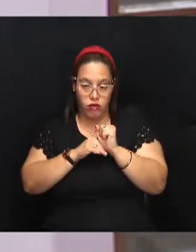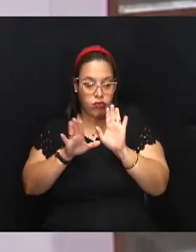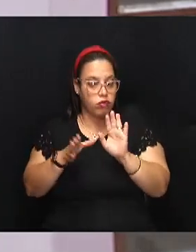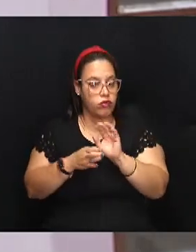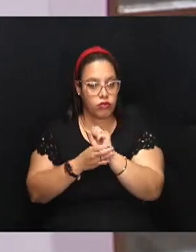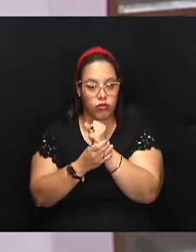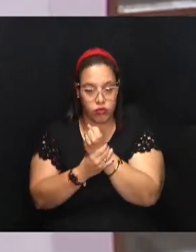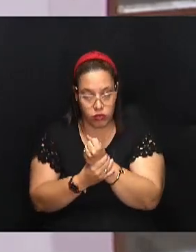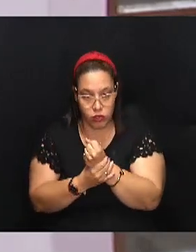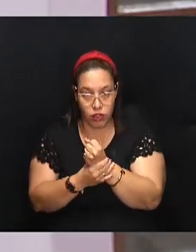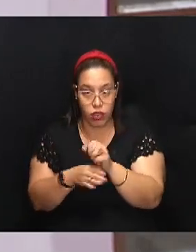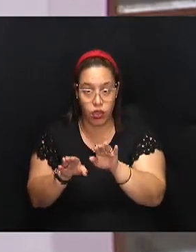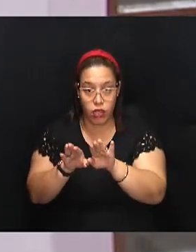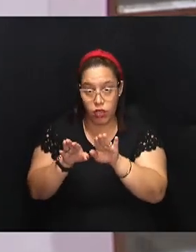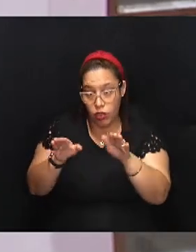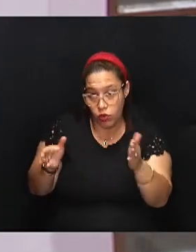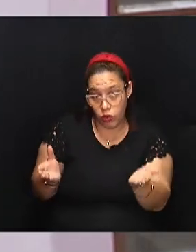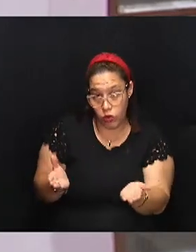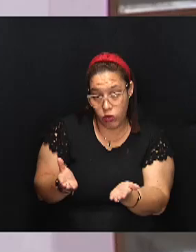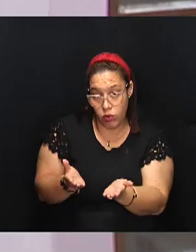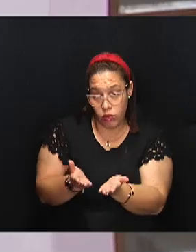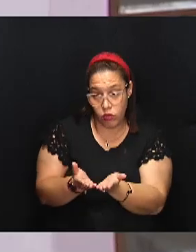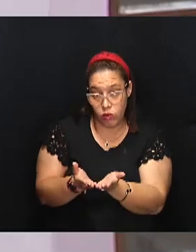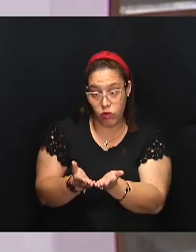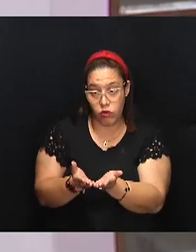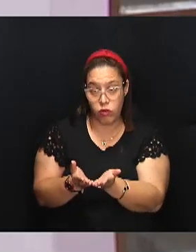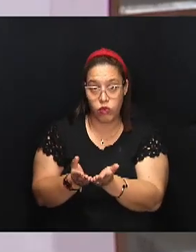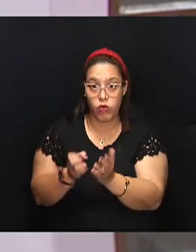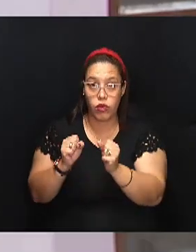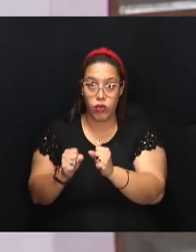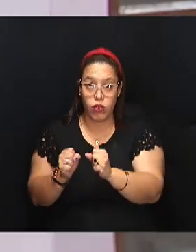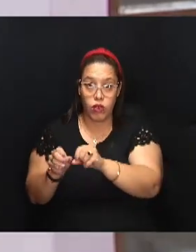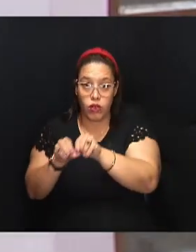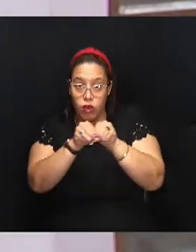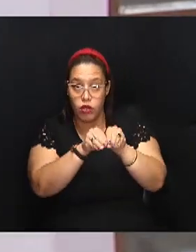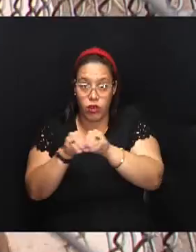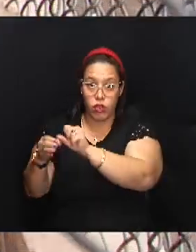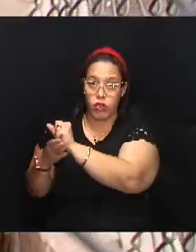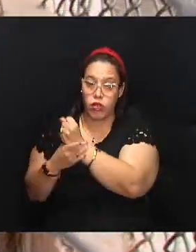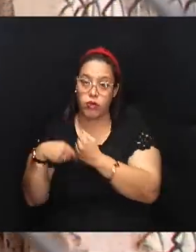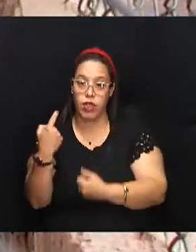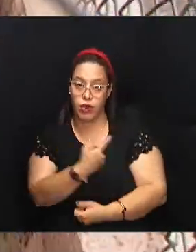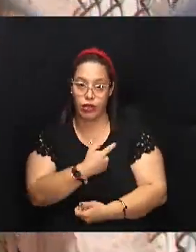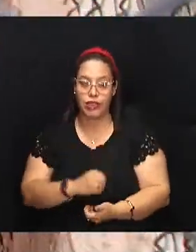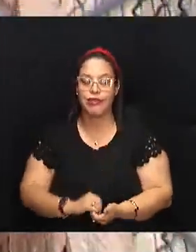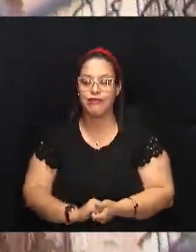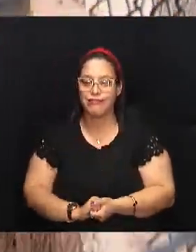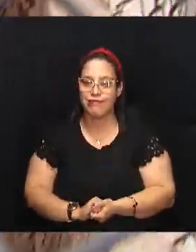animal, preservar ele numa caixa, algum tipo de recipiente, para que ele possa ser transportado em segurança para a gente.